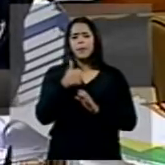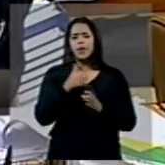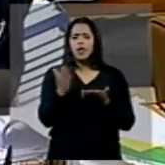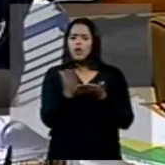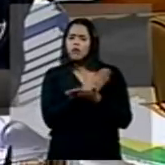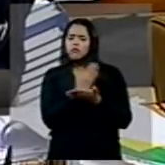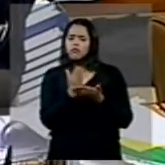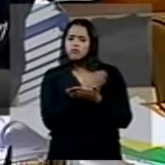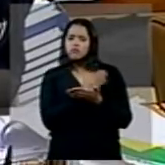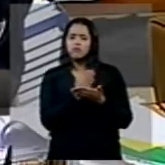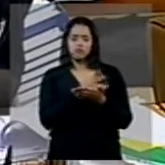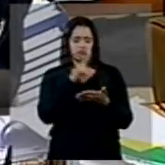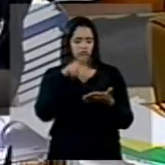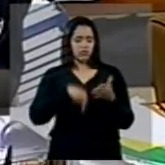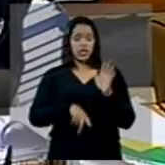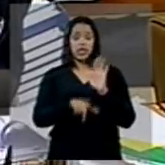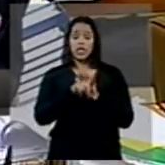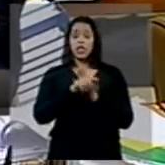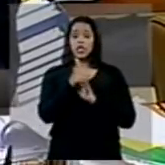inicial, a Lei